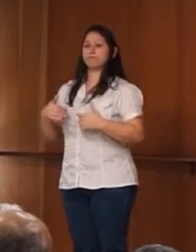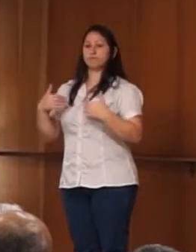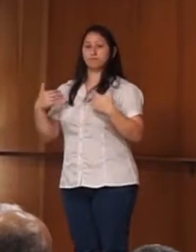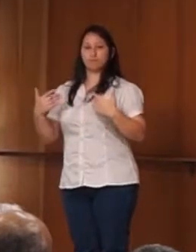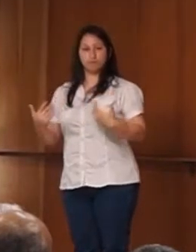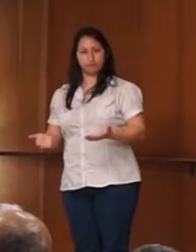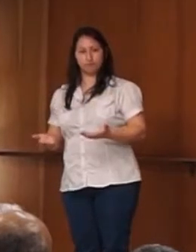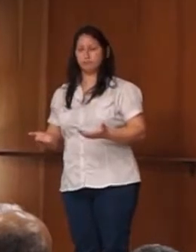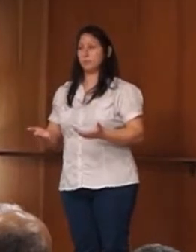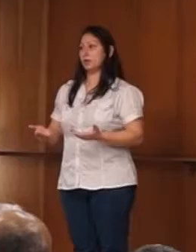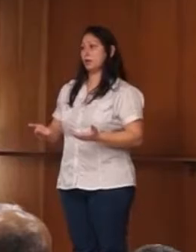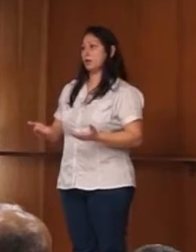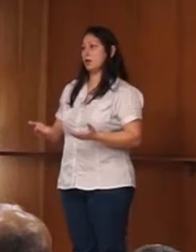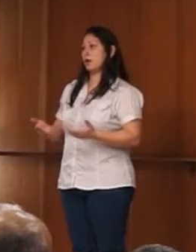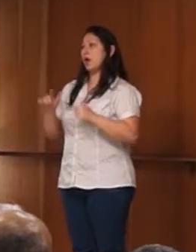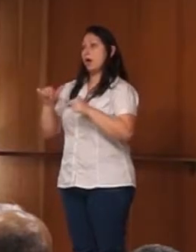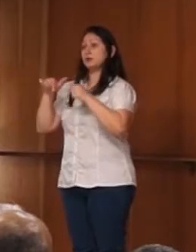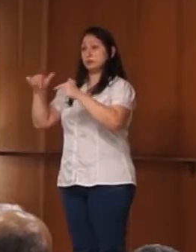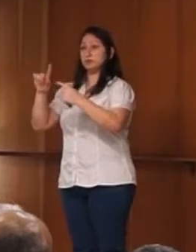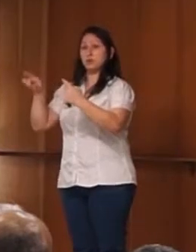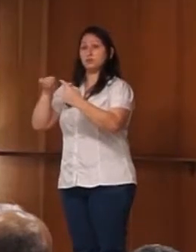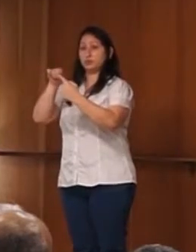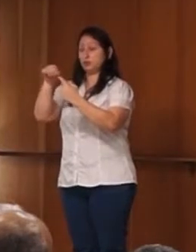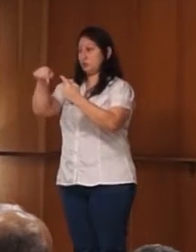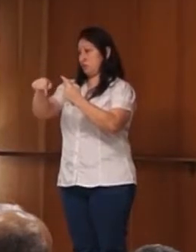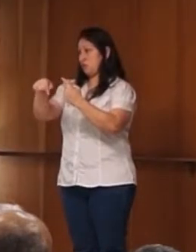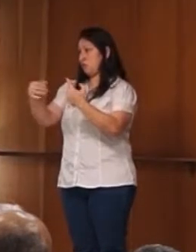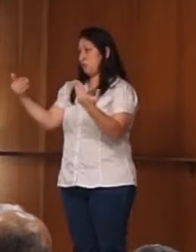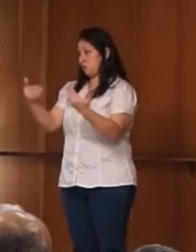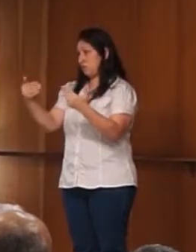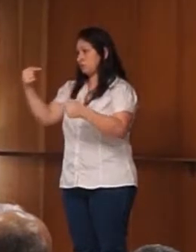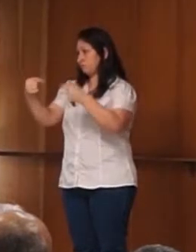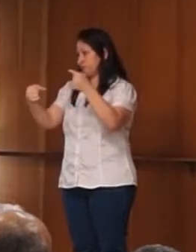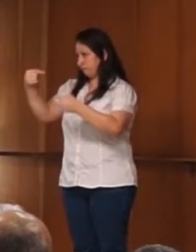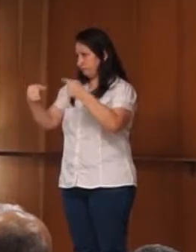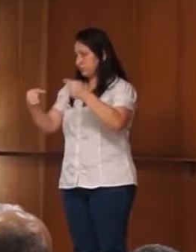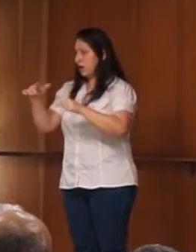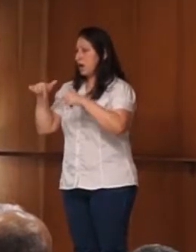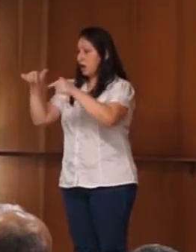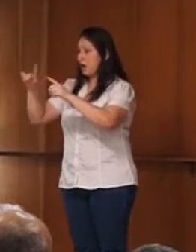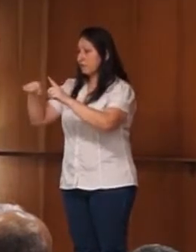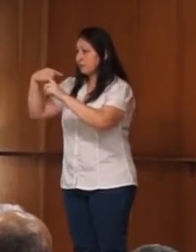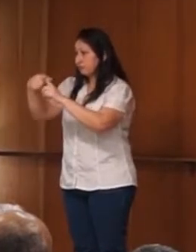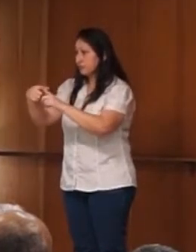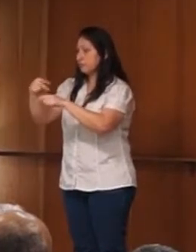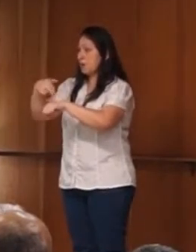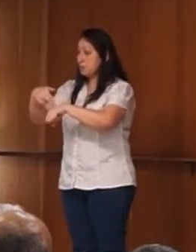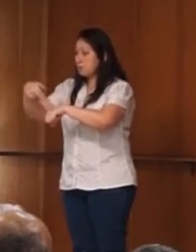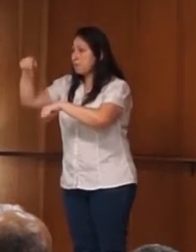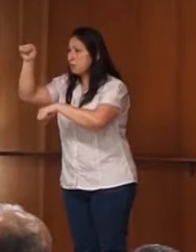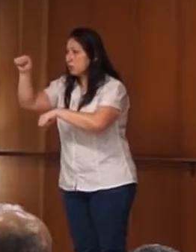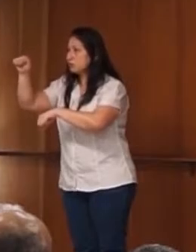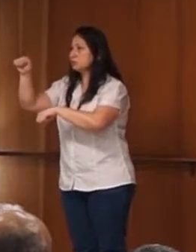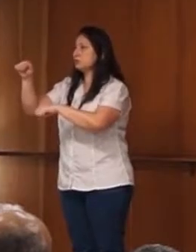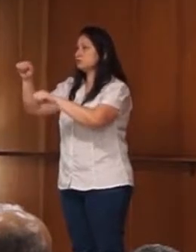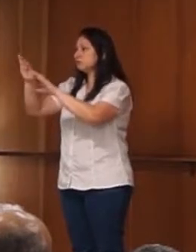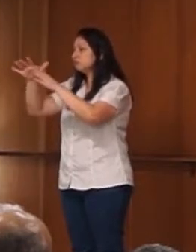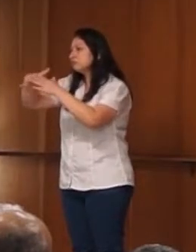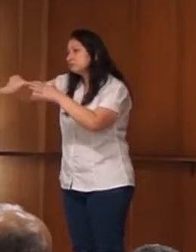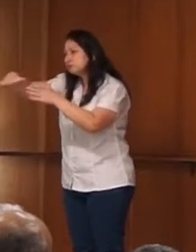a ações objetivas em relação à ação afirmativa na pós-graduação,